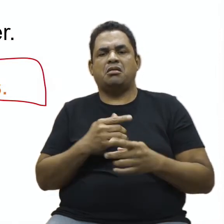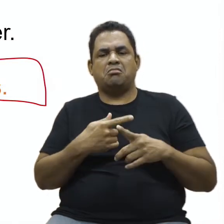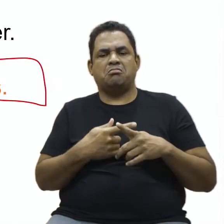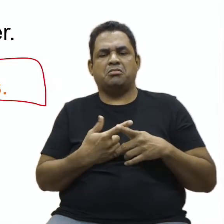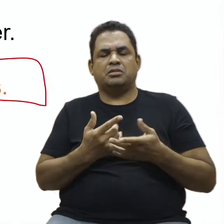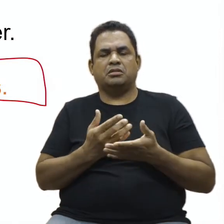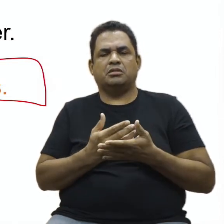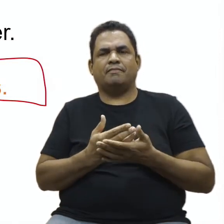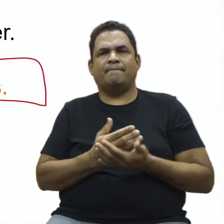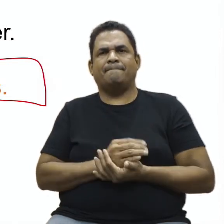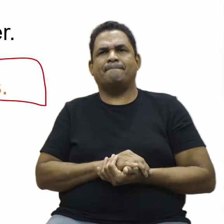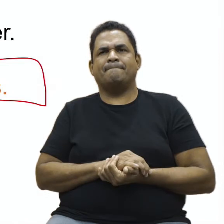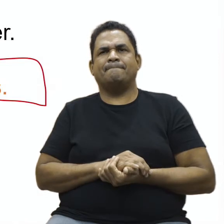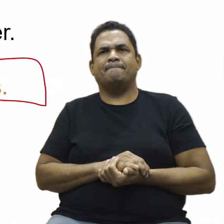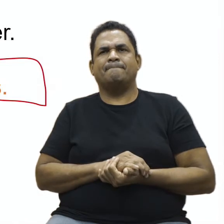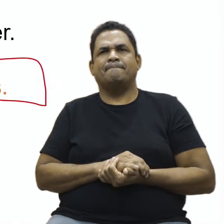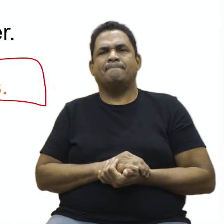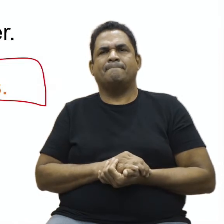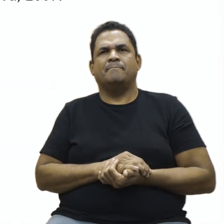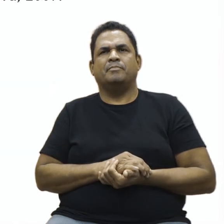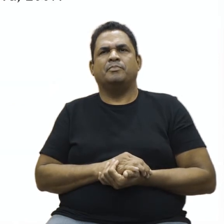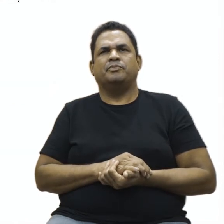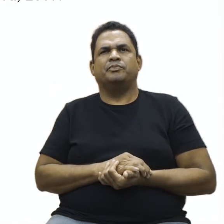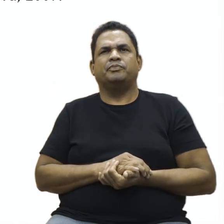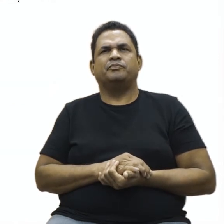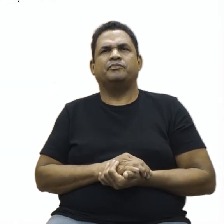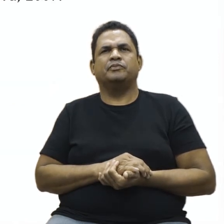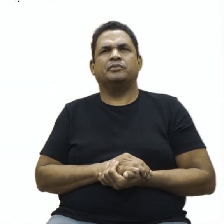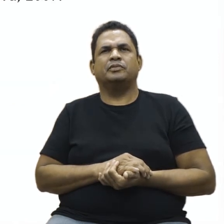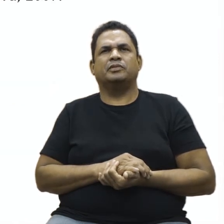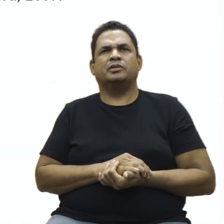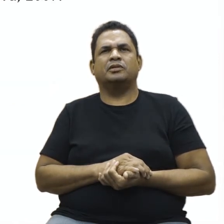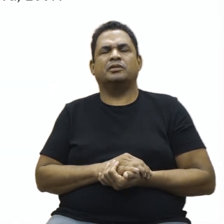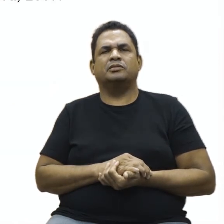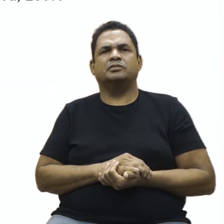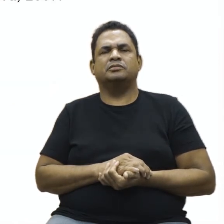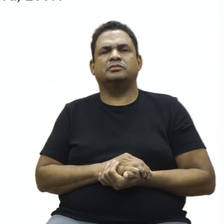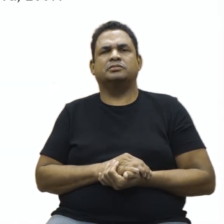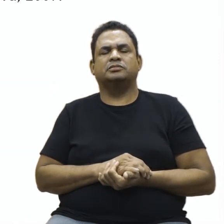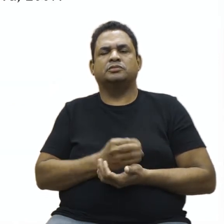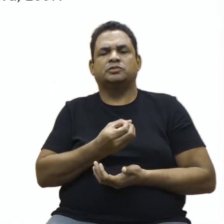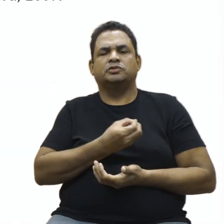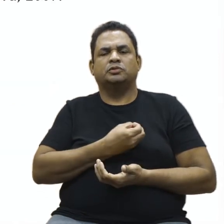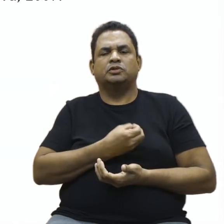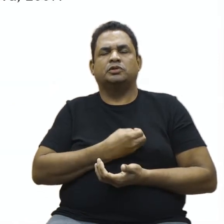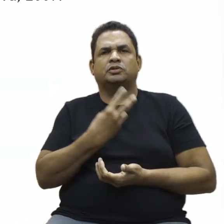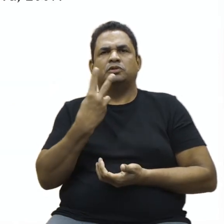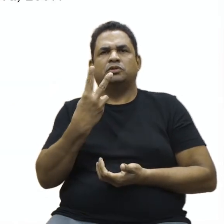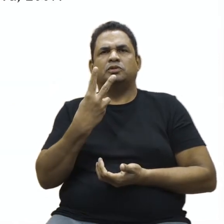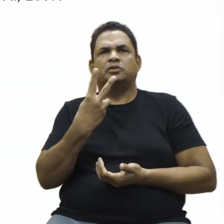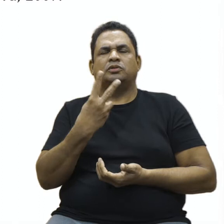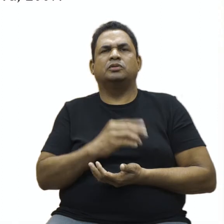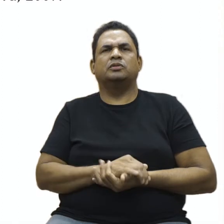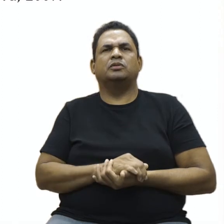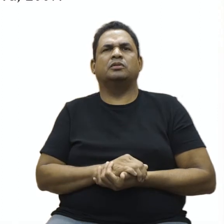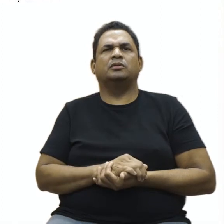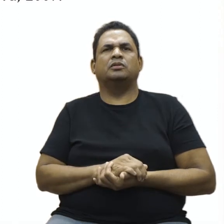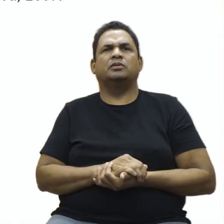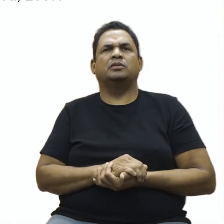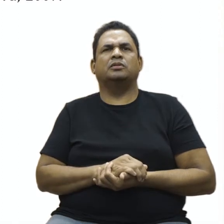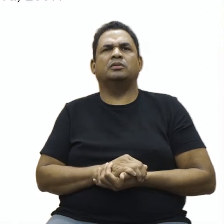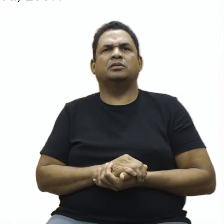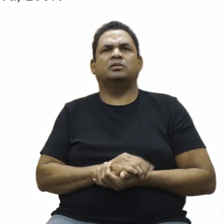do governo. Enfim, muito bem. Vamos para a questão 2? Muito bem, aqui sobre